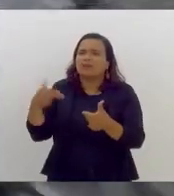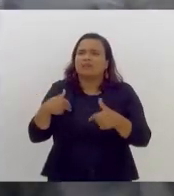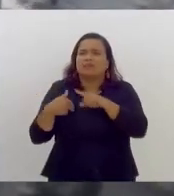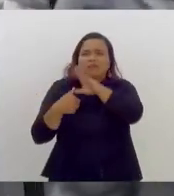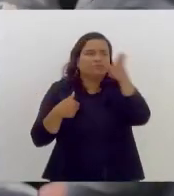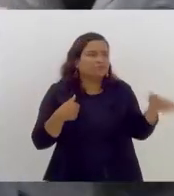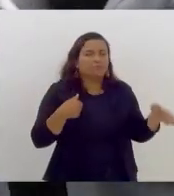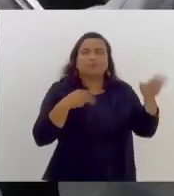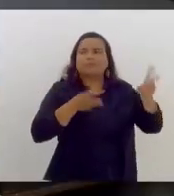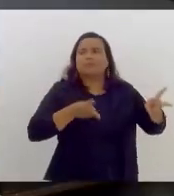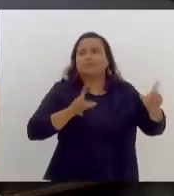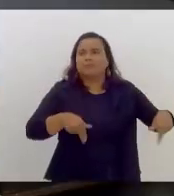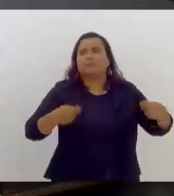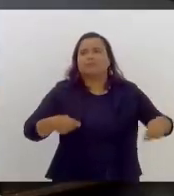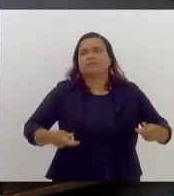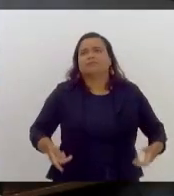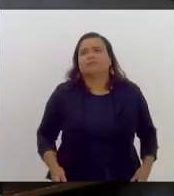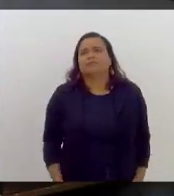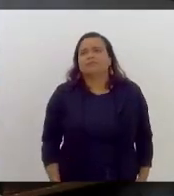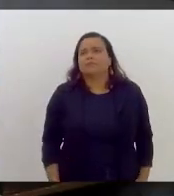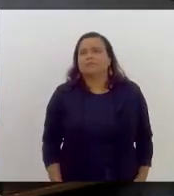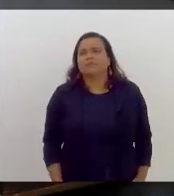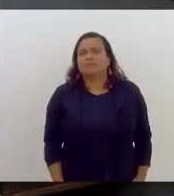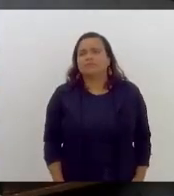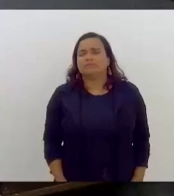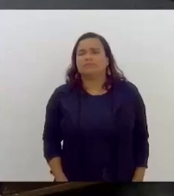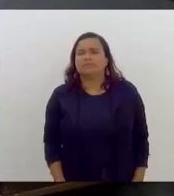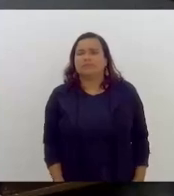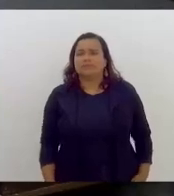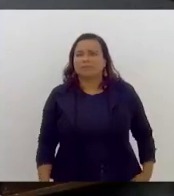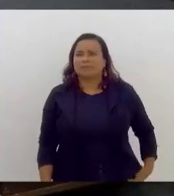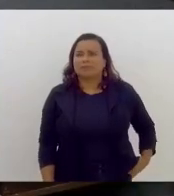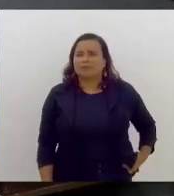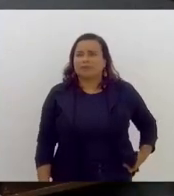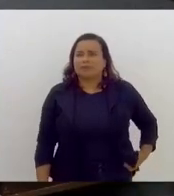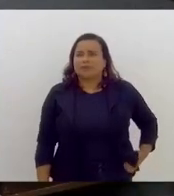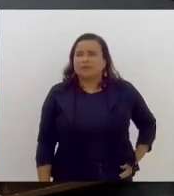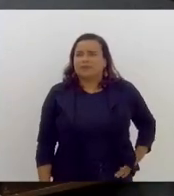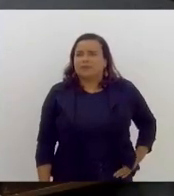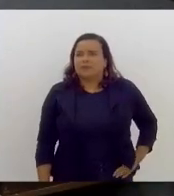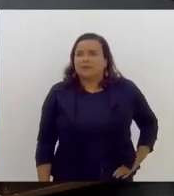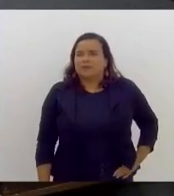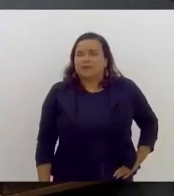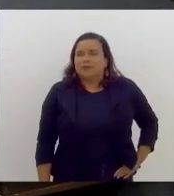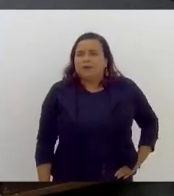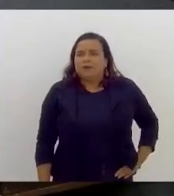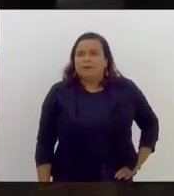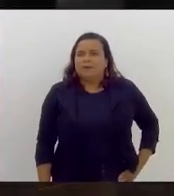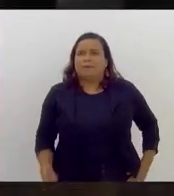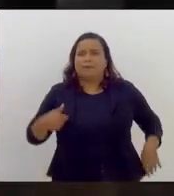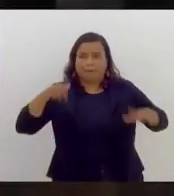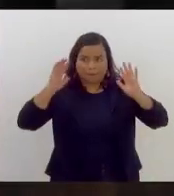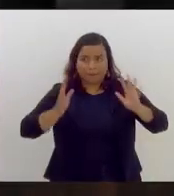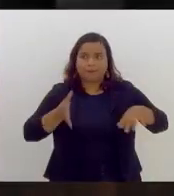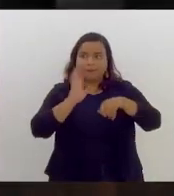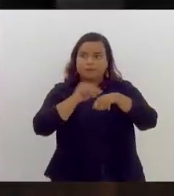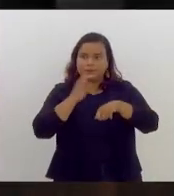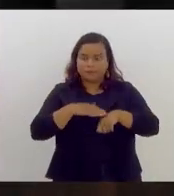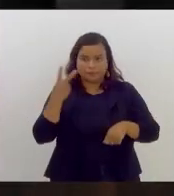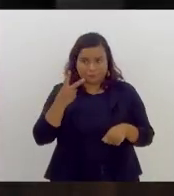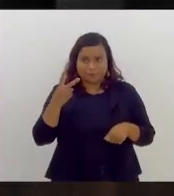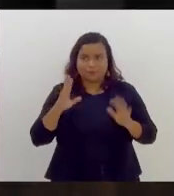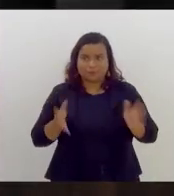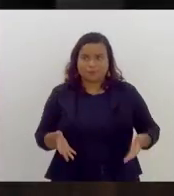imediato. Daqui a pouco não tem voto na próxima votação. Então, salvo melhor juízo, já fiz a chamada de segunda, tá